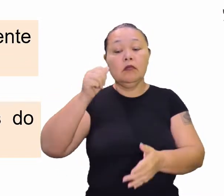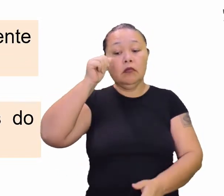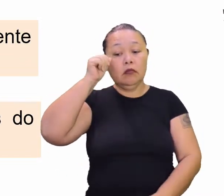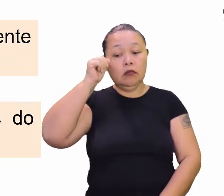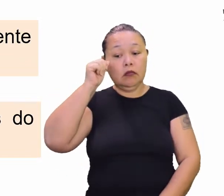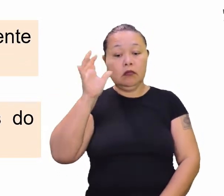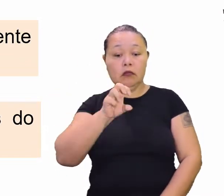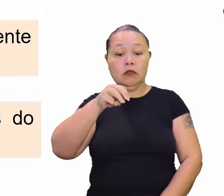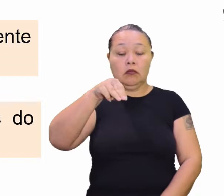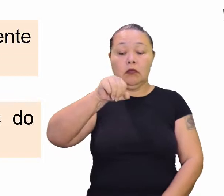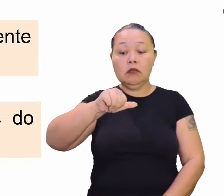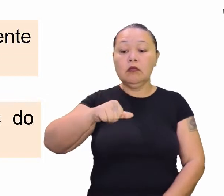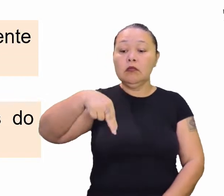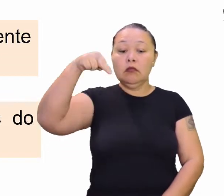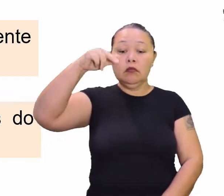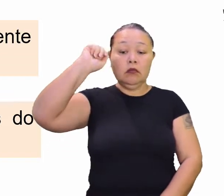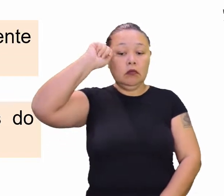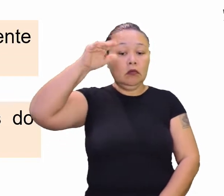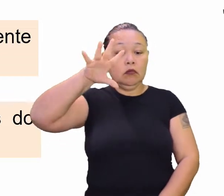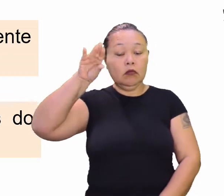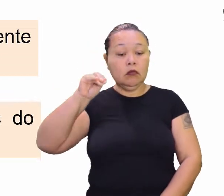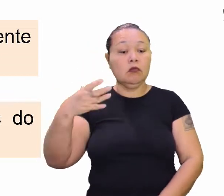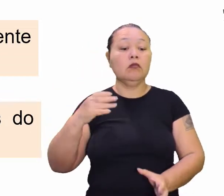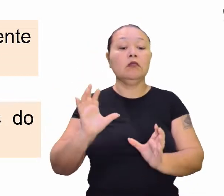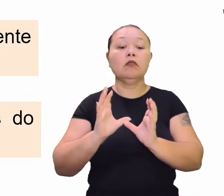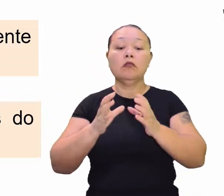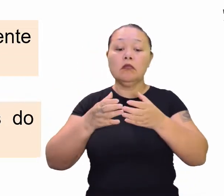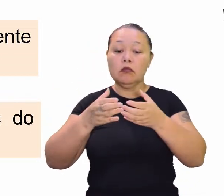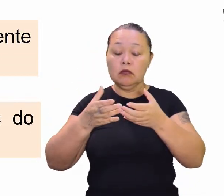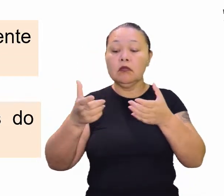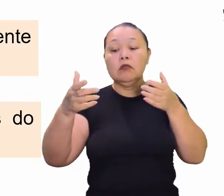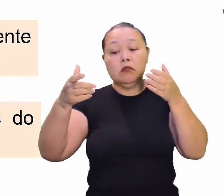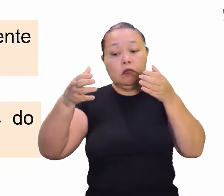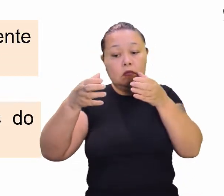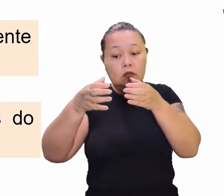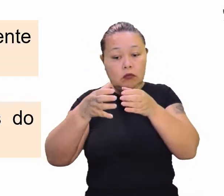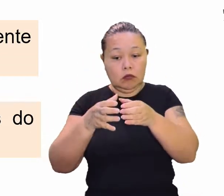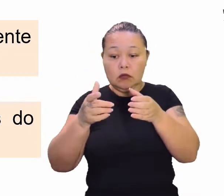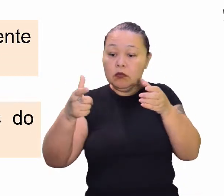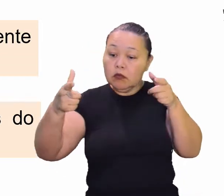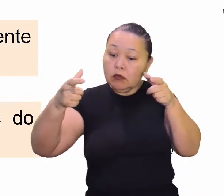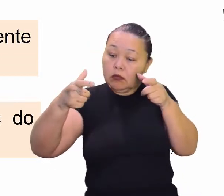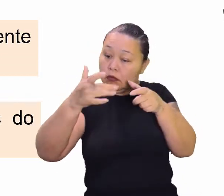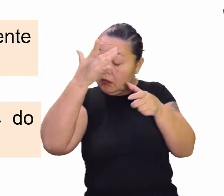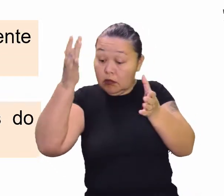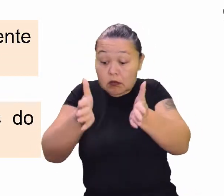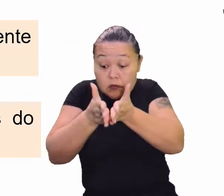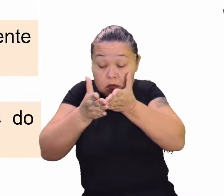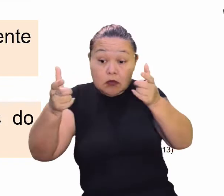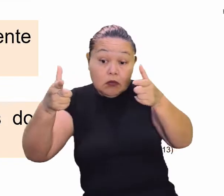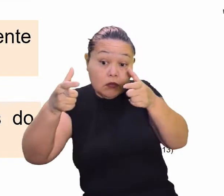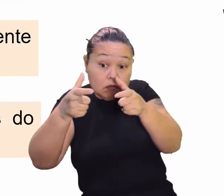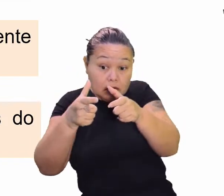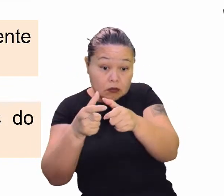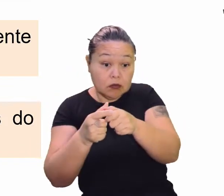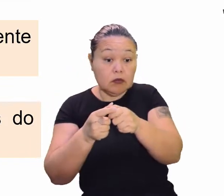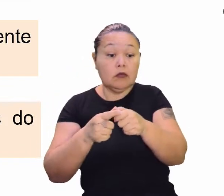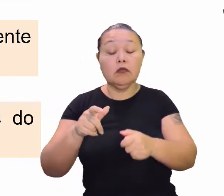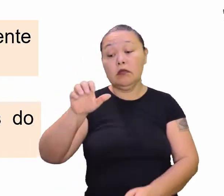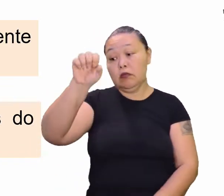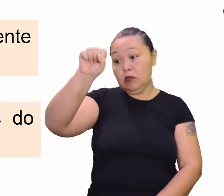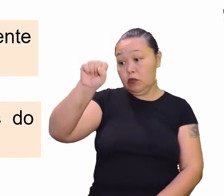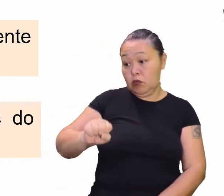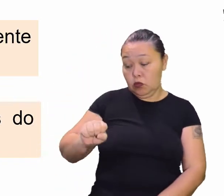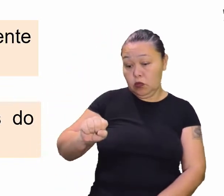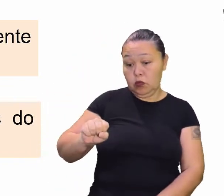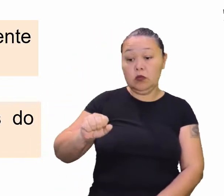Médio e Norte da África, o contingente de pobreza também diminuiu. Sul da Ásia e a